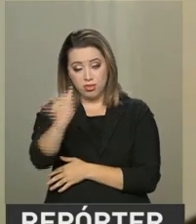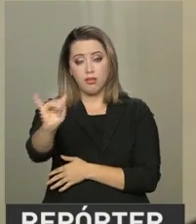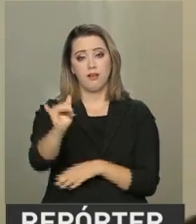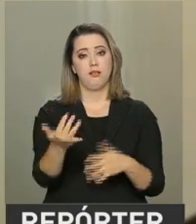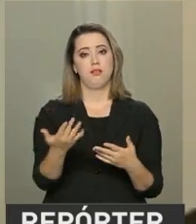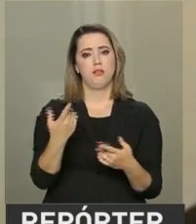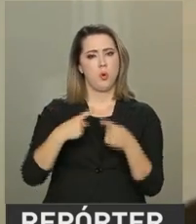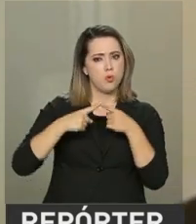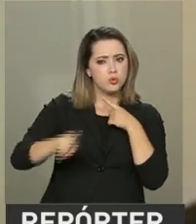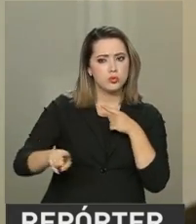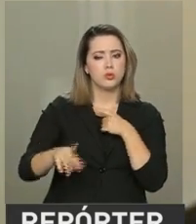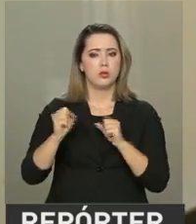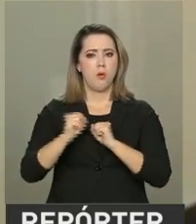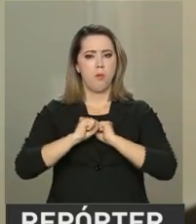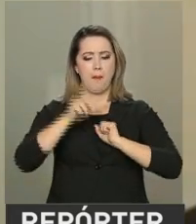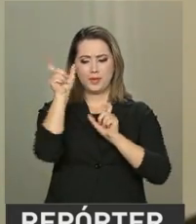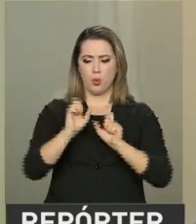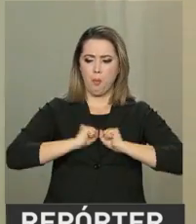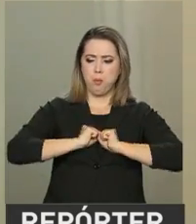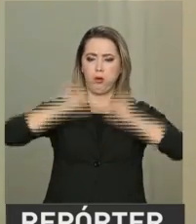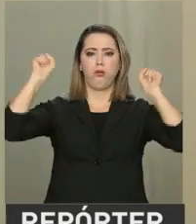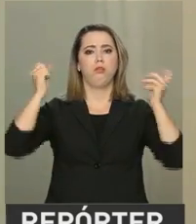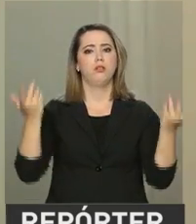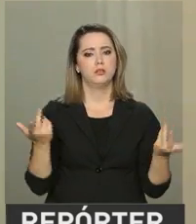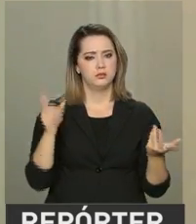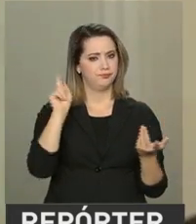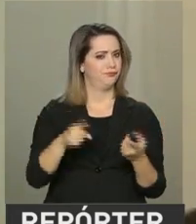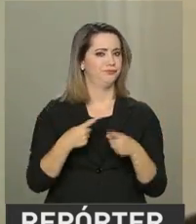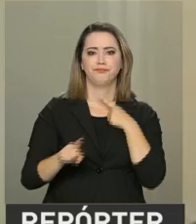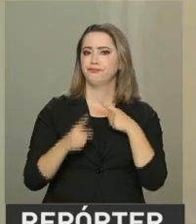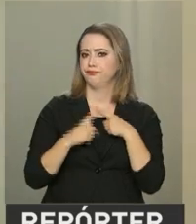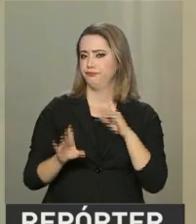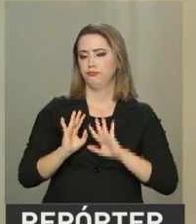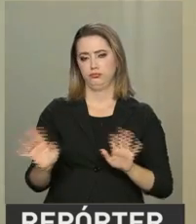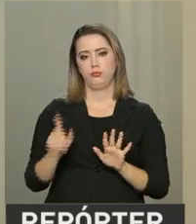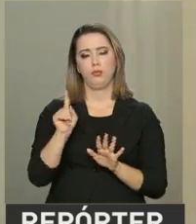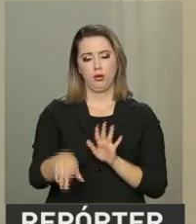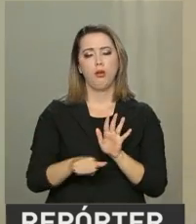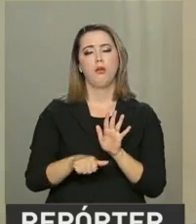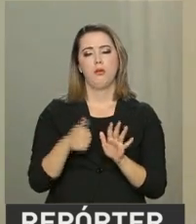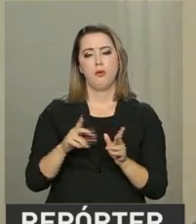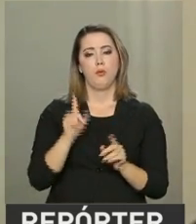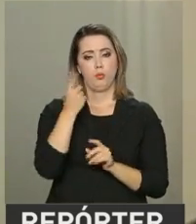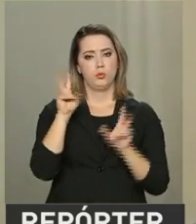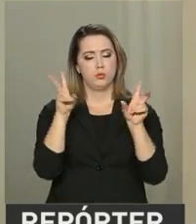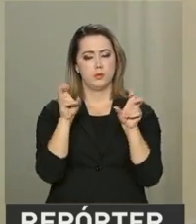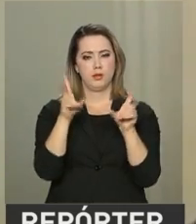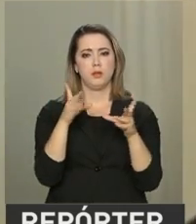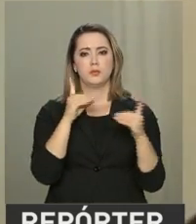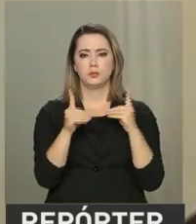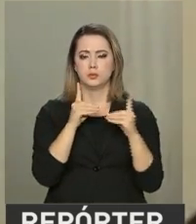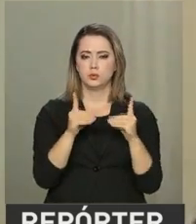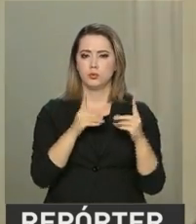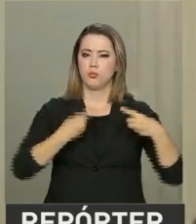significativo contra o terrorismo. O terrorismo é inadmitido, é inadmissível. Por isso, é um dos temas que foi tratado aqui para ser levado